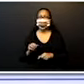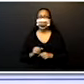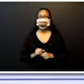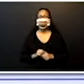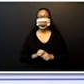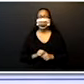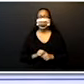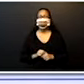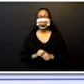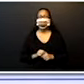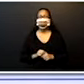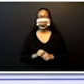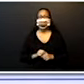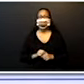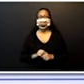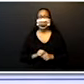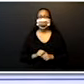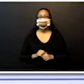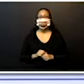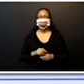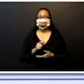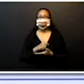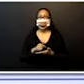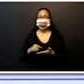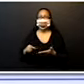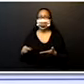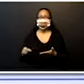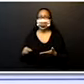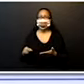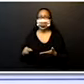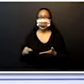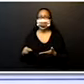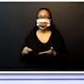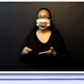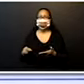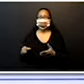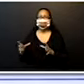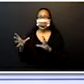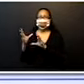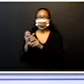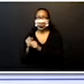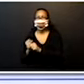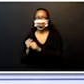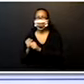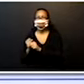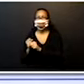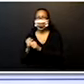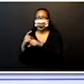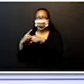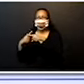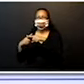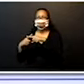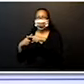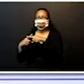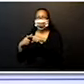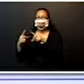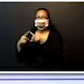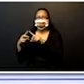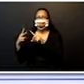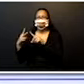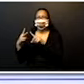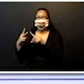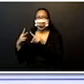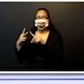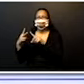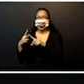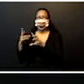turma? Escrita multiplicativa e aditiva, já tem uma como exemplo, então não tem erro.